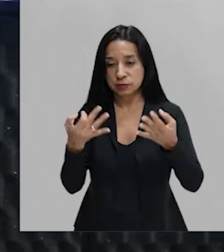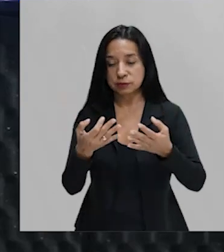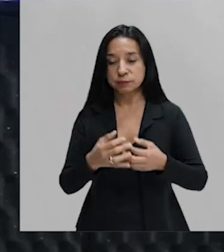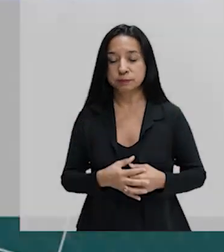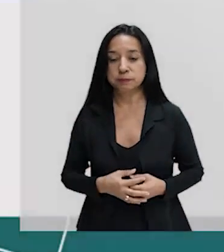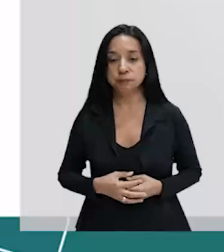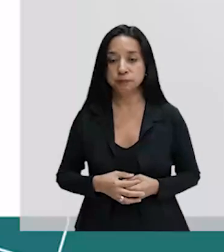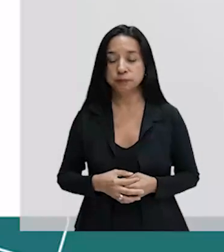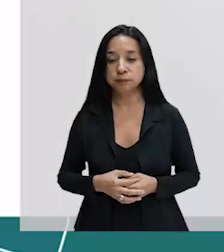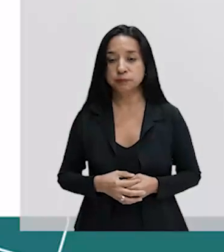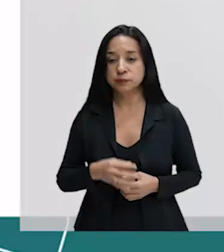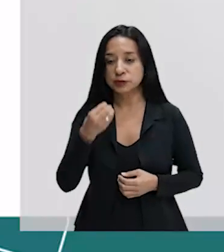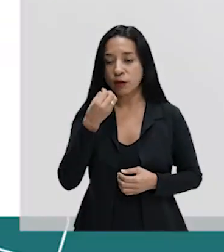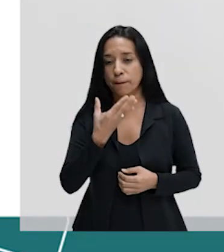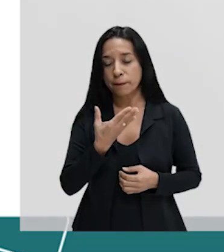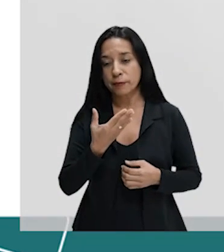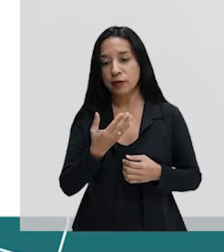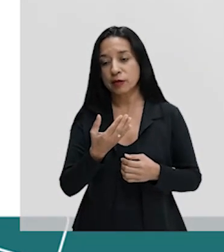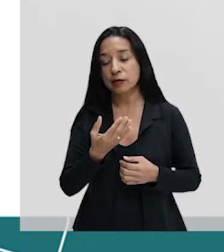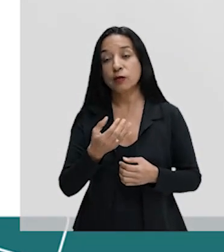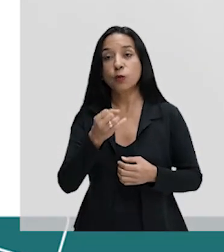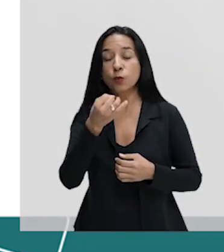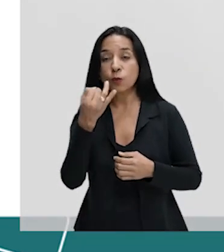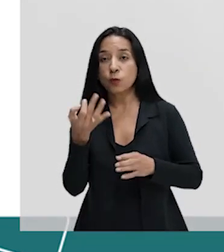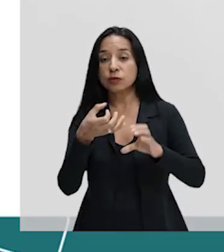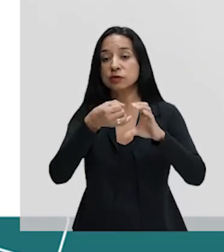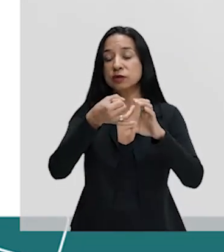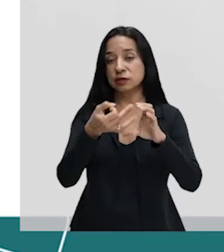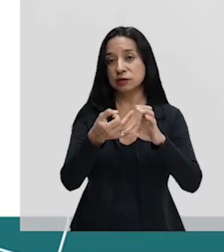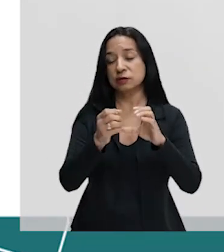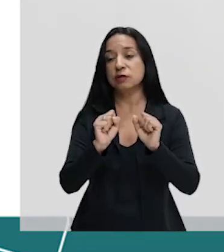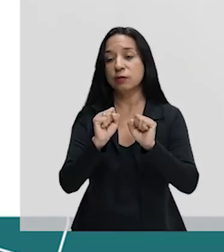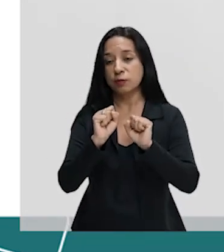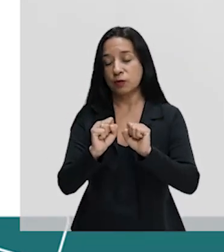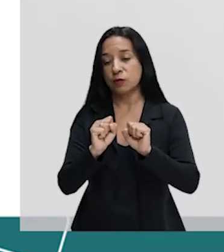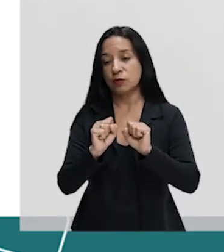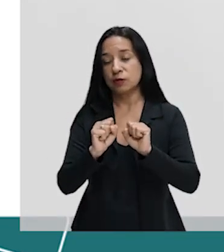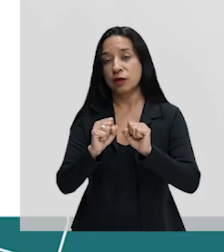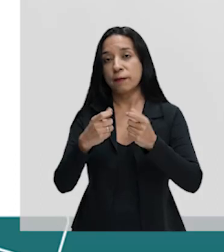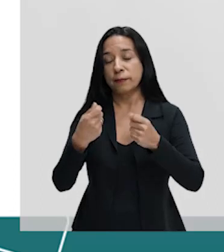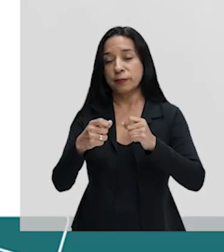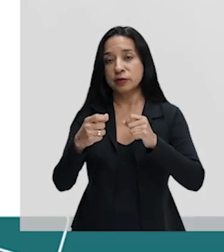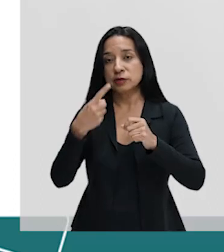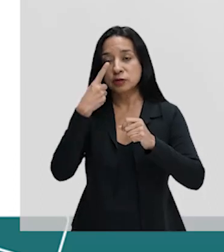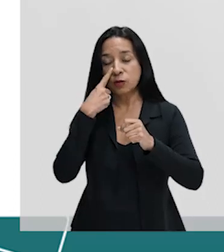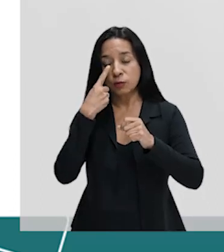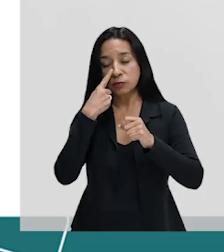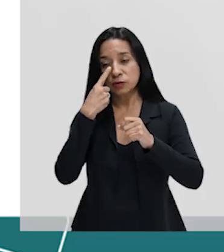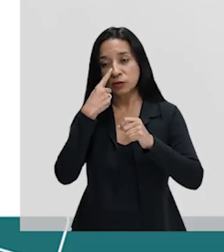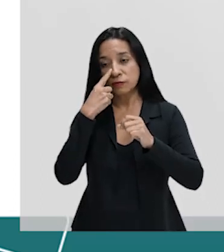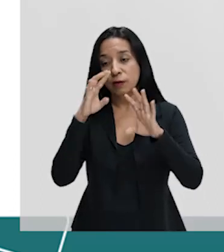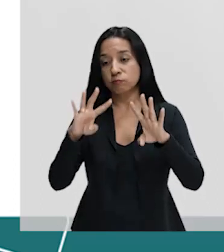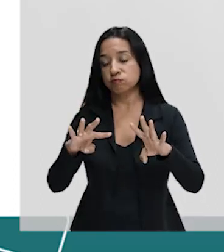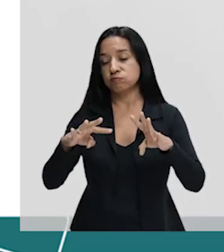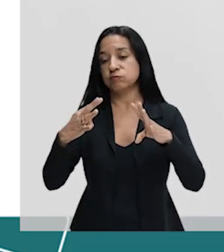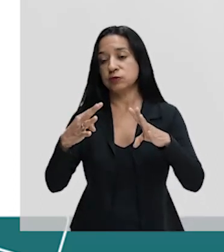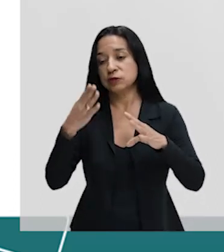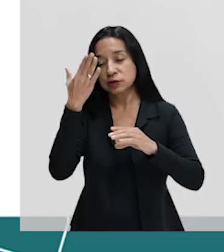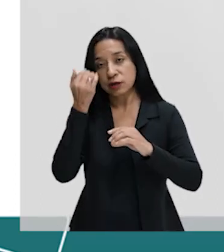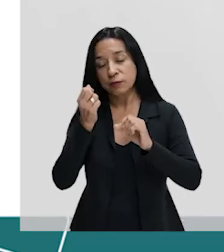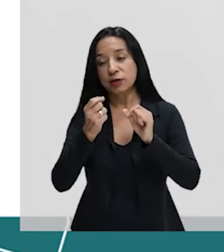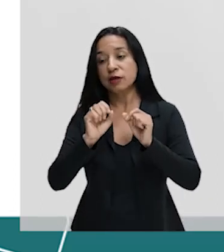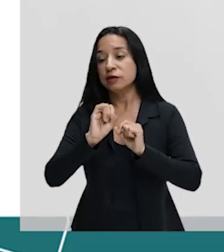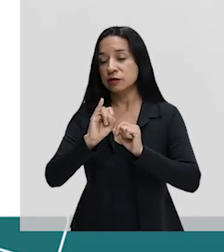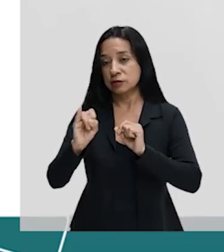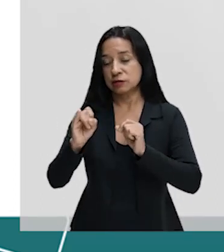Bem, quais são as características para que eu possa que eu tenho que observar para saber se realmente o